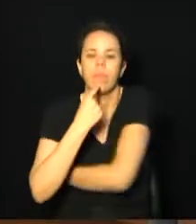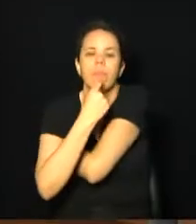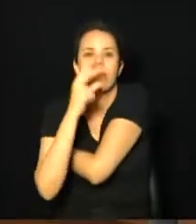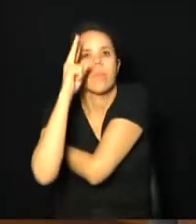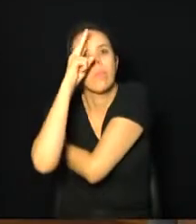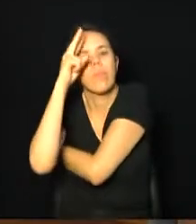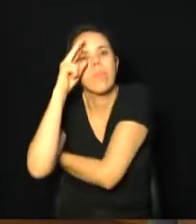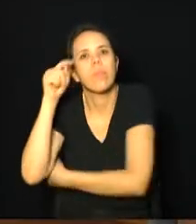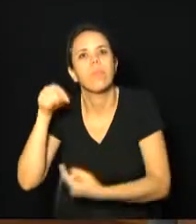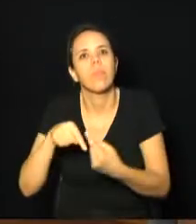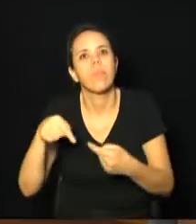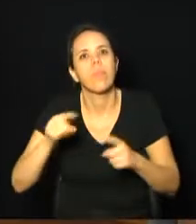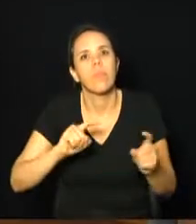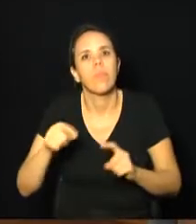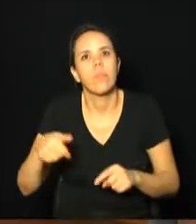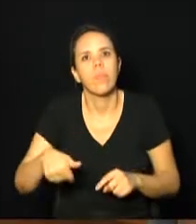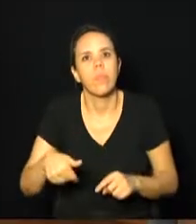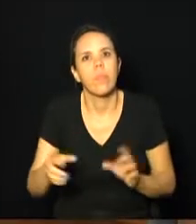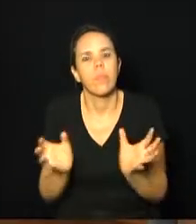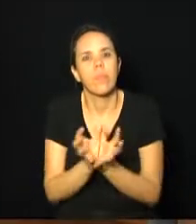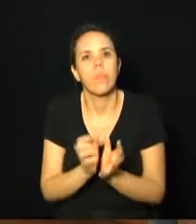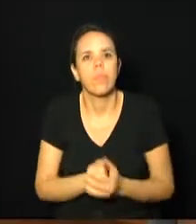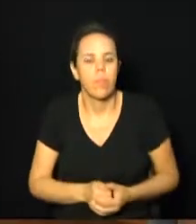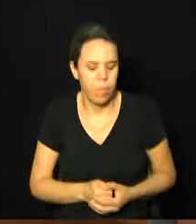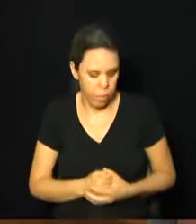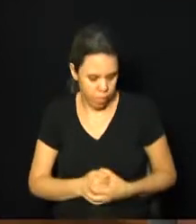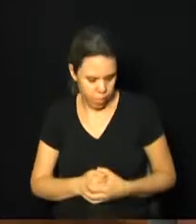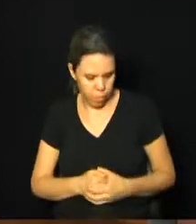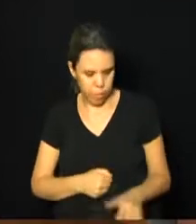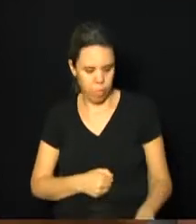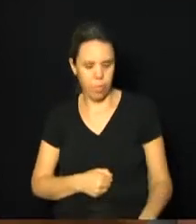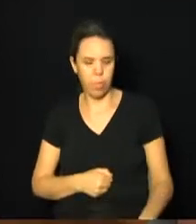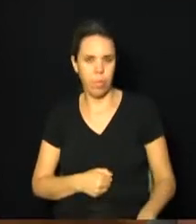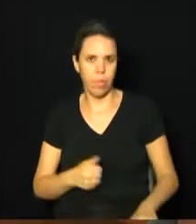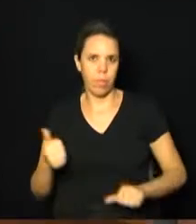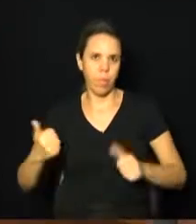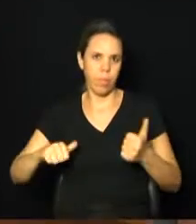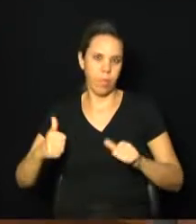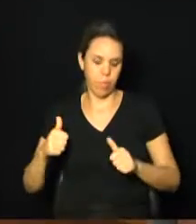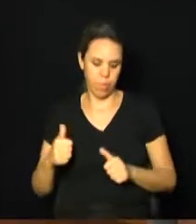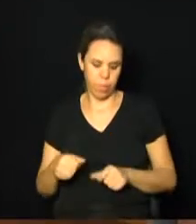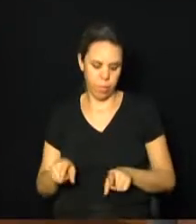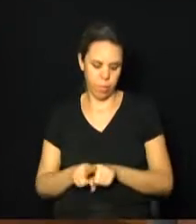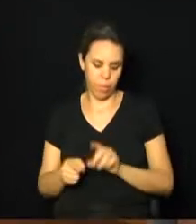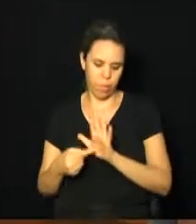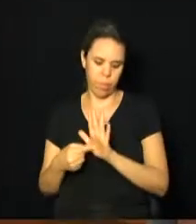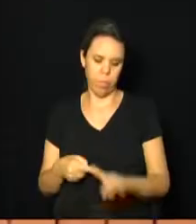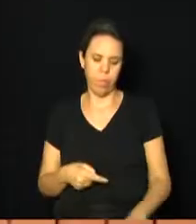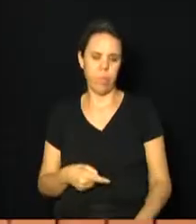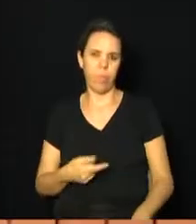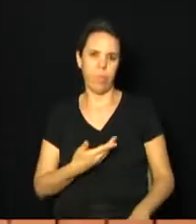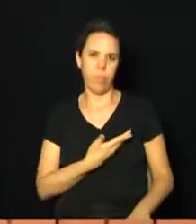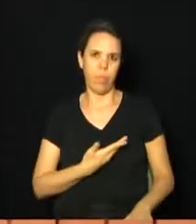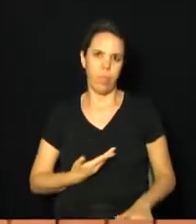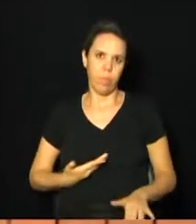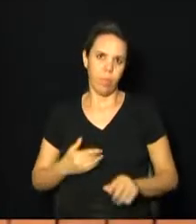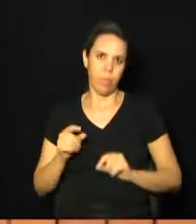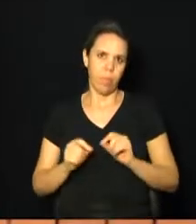Lembrando que o intuito dessa comissão é avaliar e também apontar ao poder